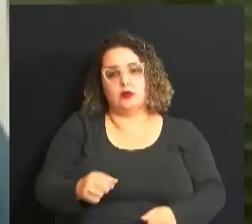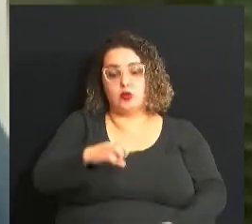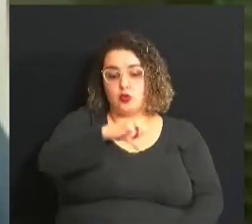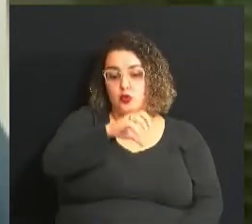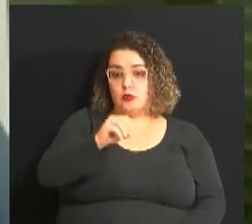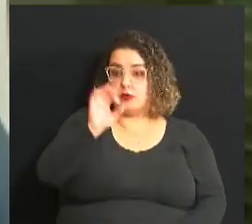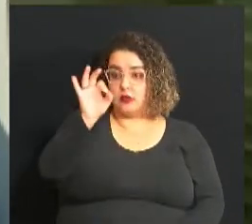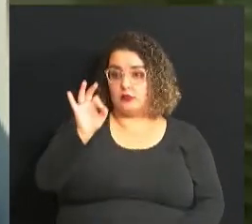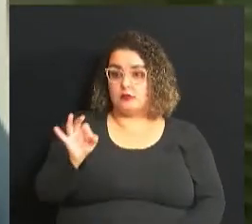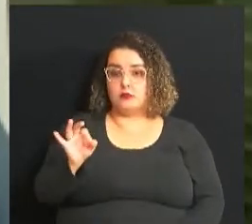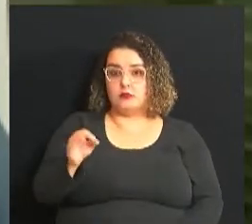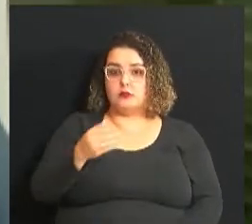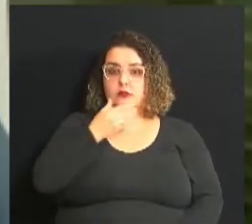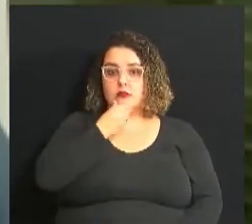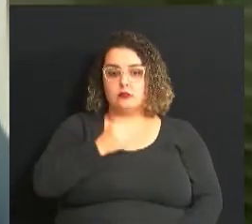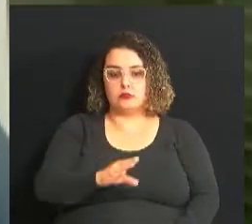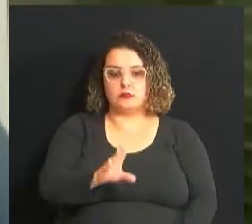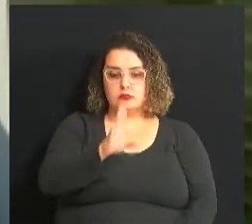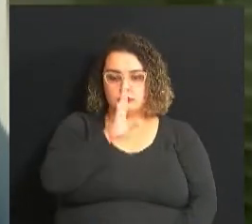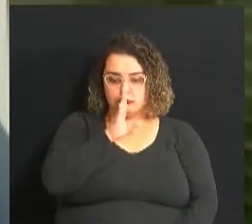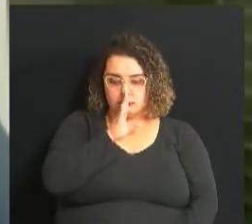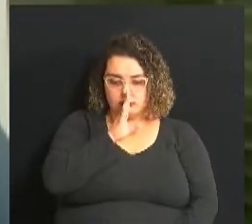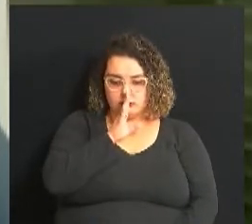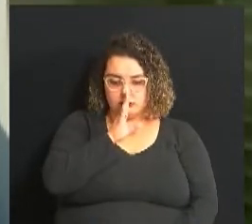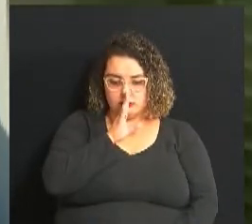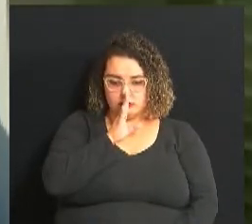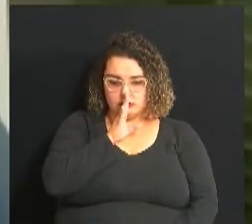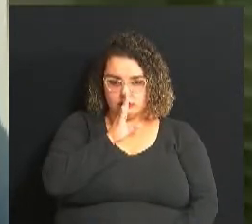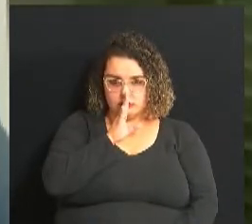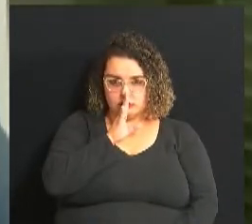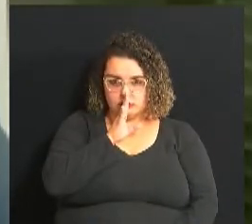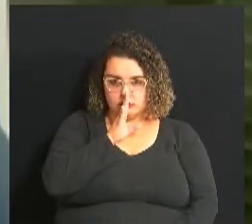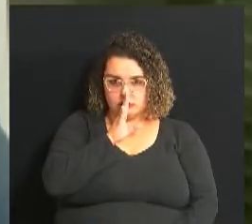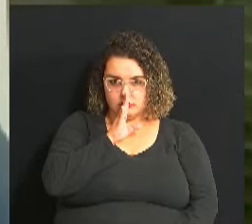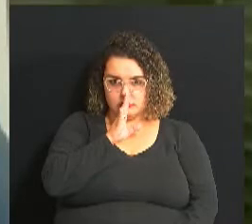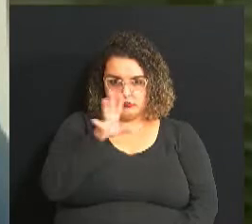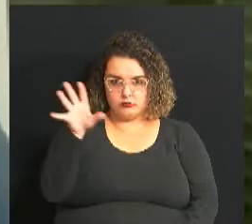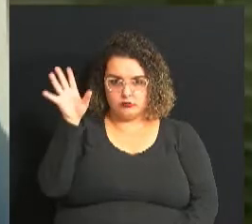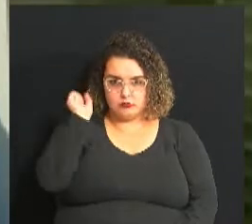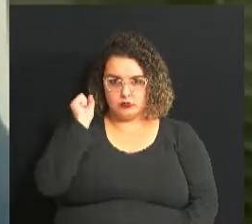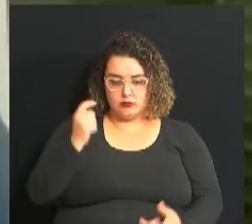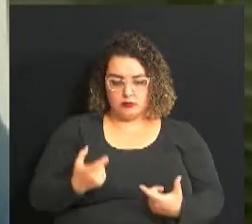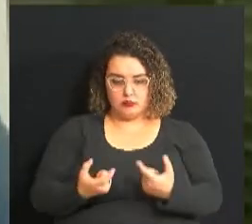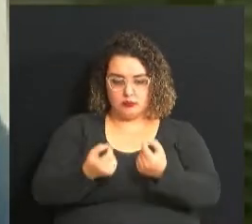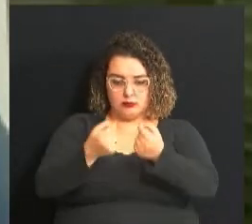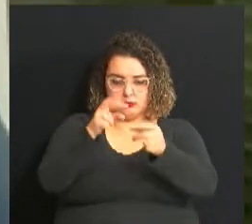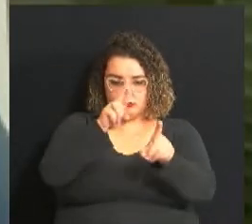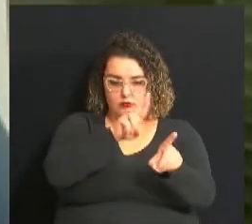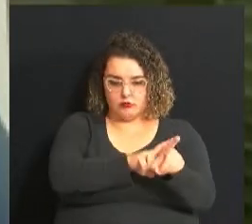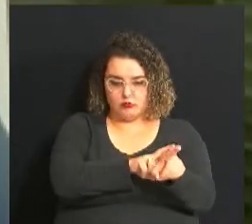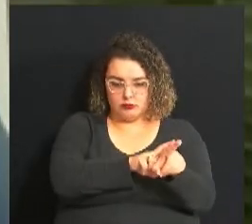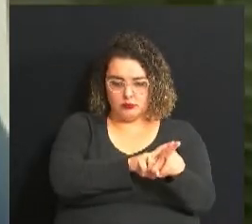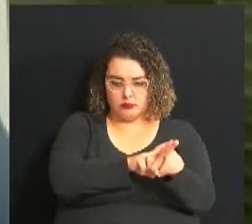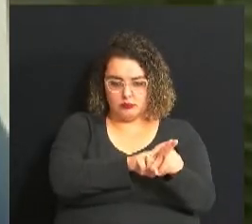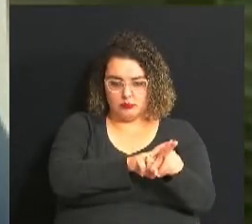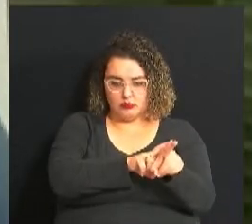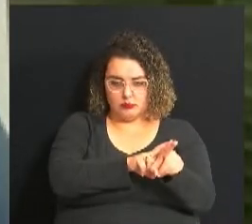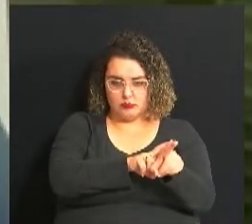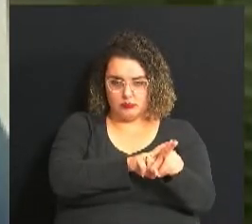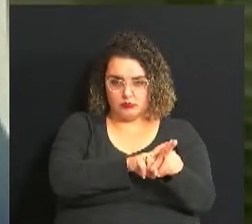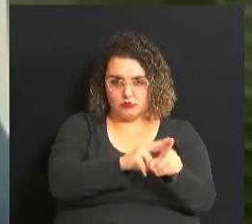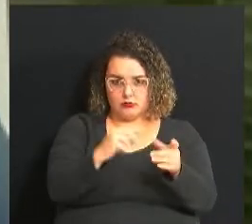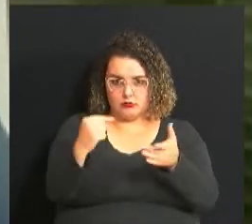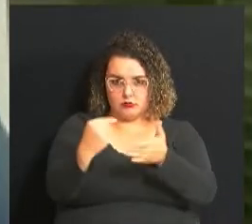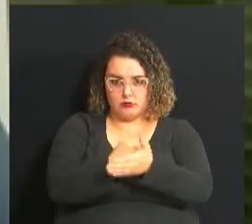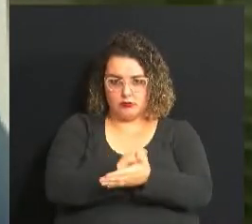se cala imediatamente depois de ele ouvir essa palavra, câncer de próstata. Você pergunta se ele tem alguma dúvida, ele fala que